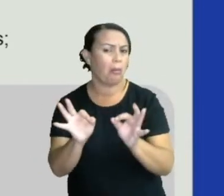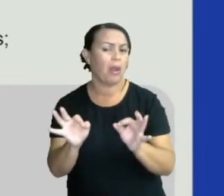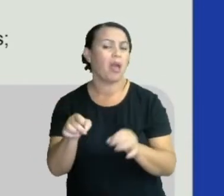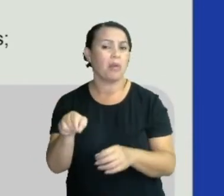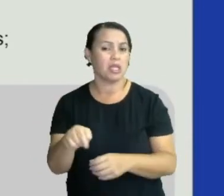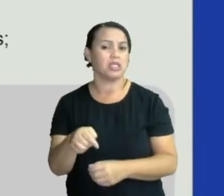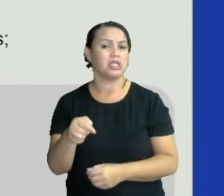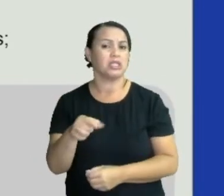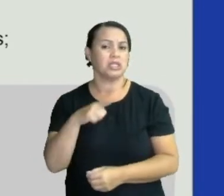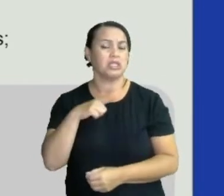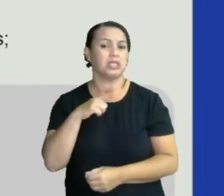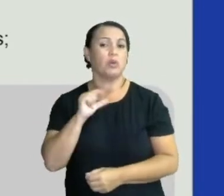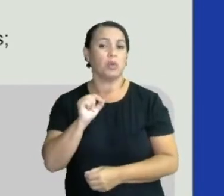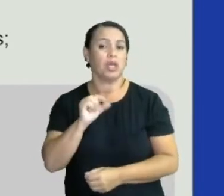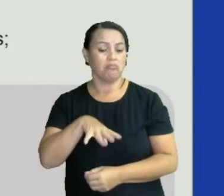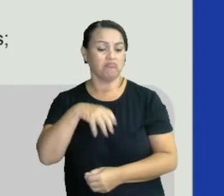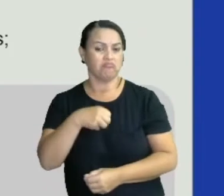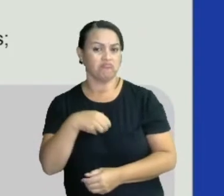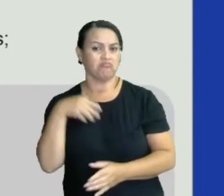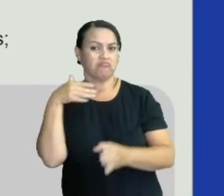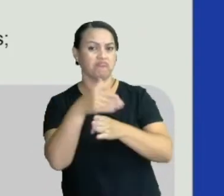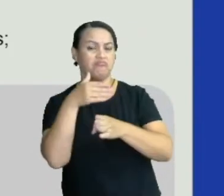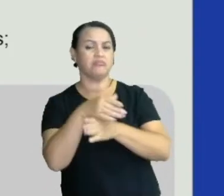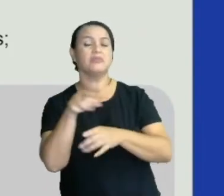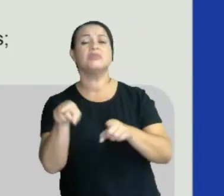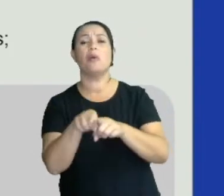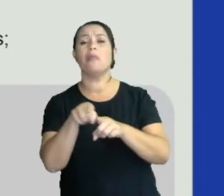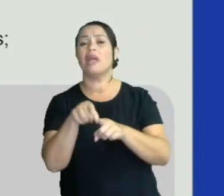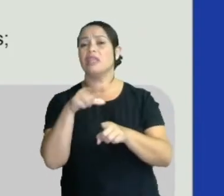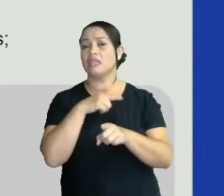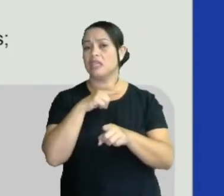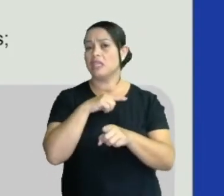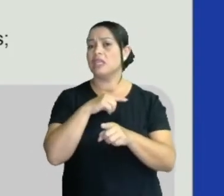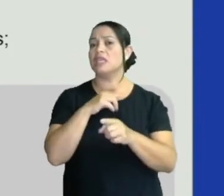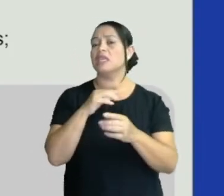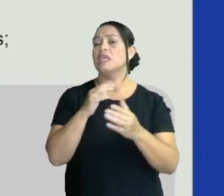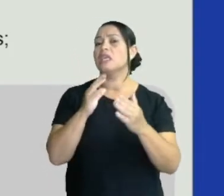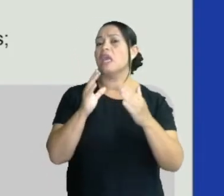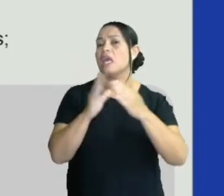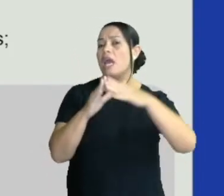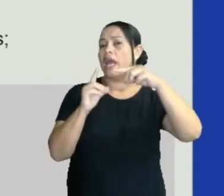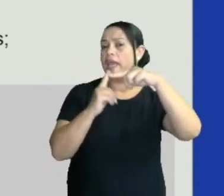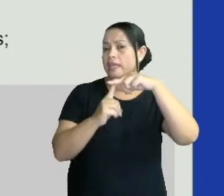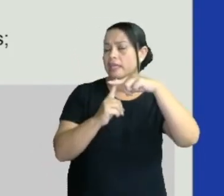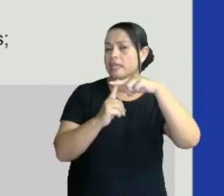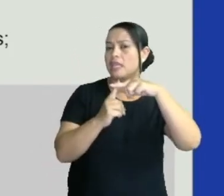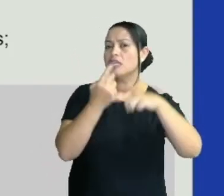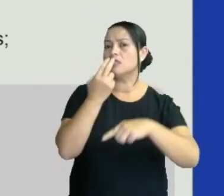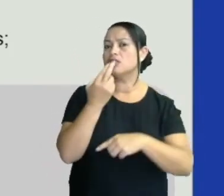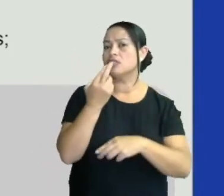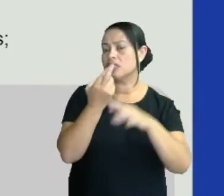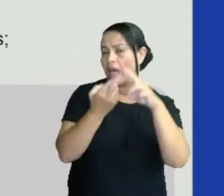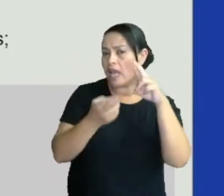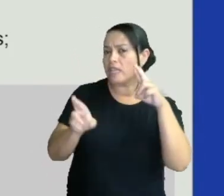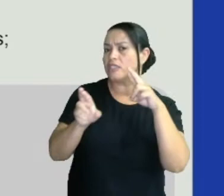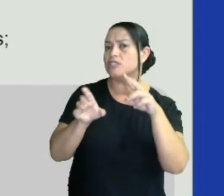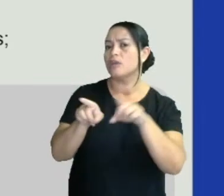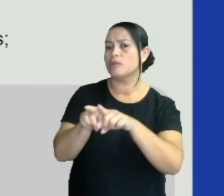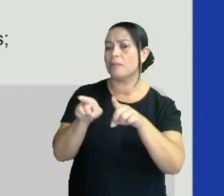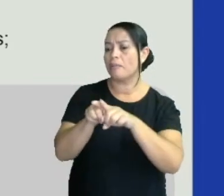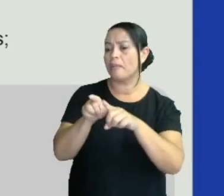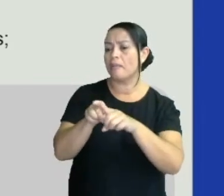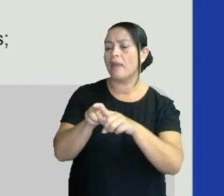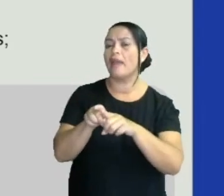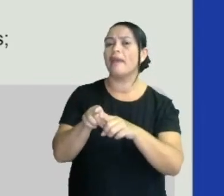tinham uma ligação religiosa e sofriam influência disso muito grande, porque era a partir daí que eles